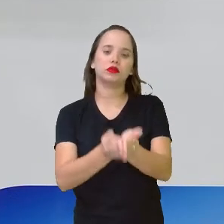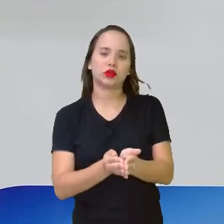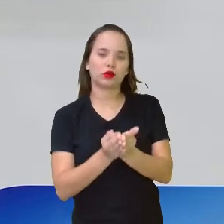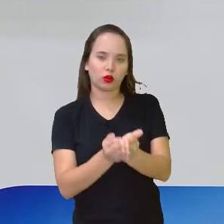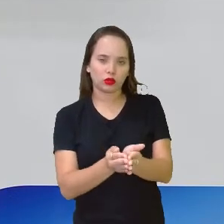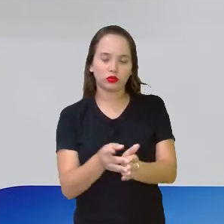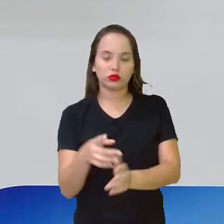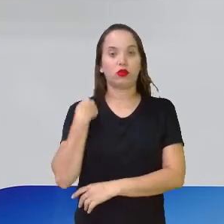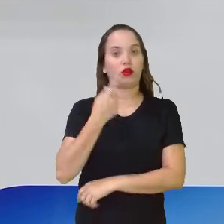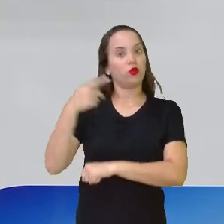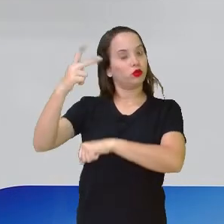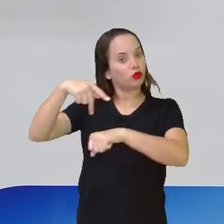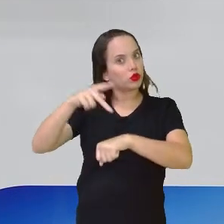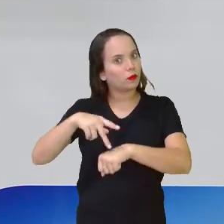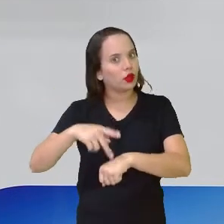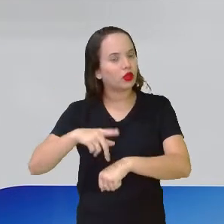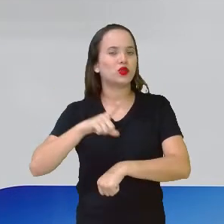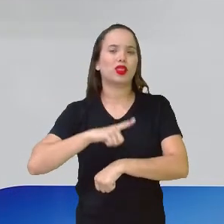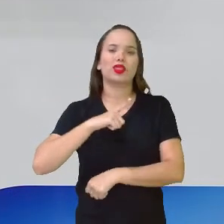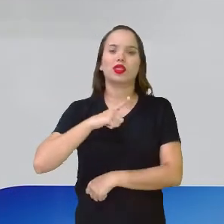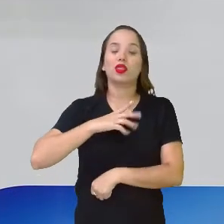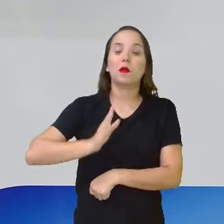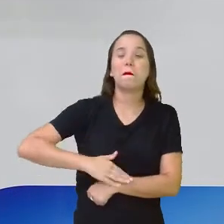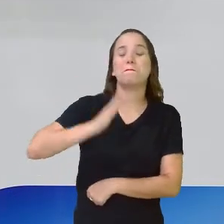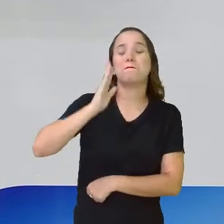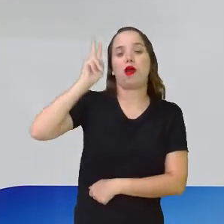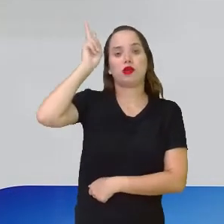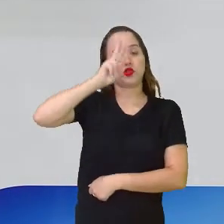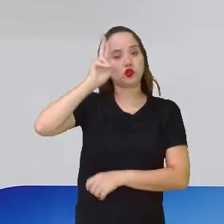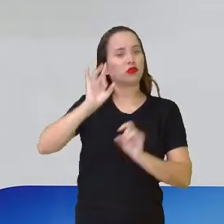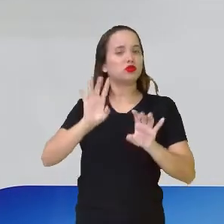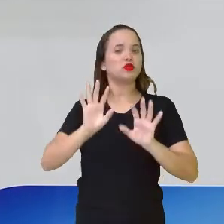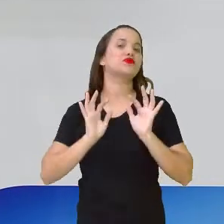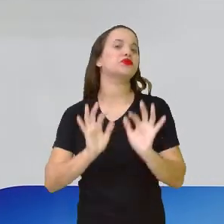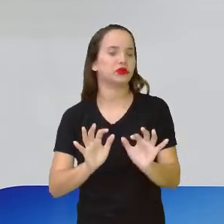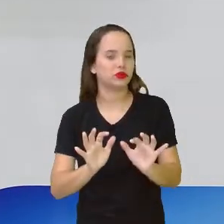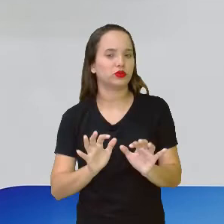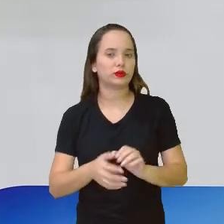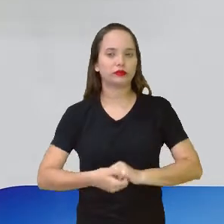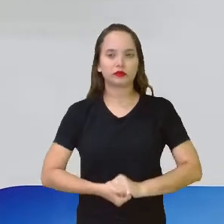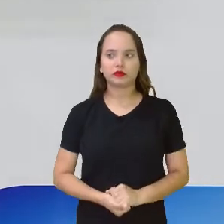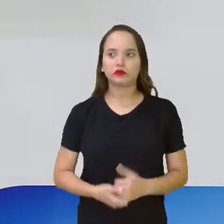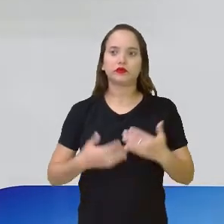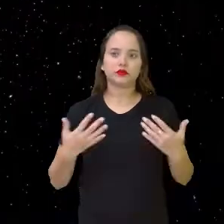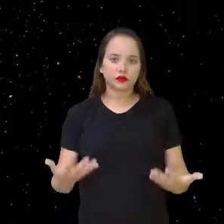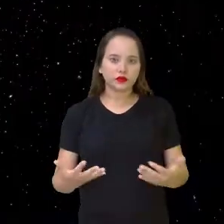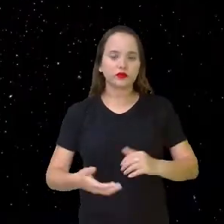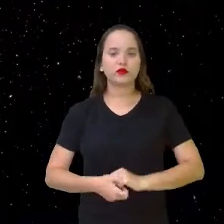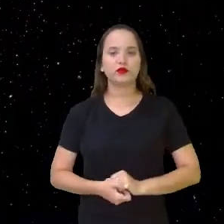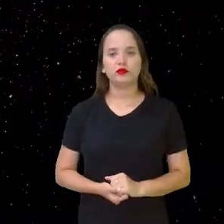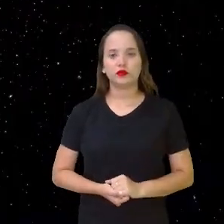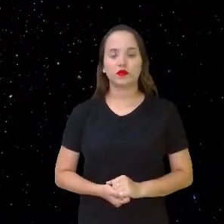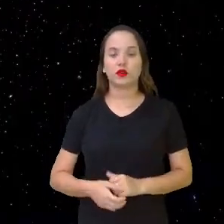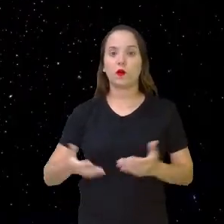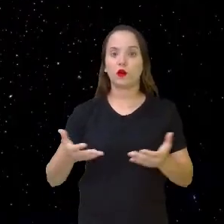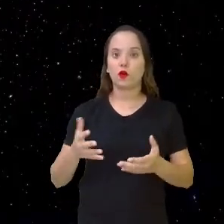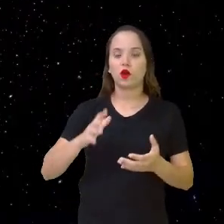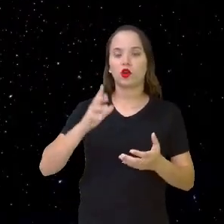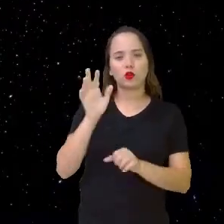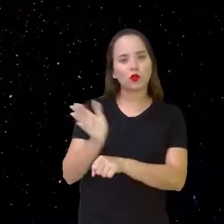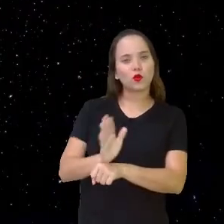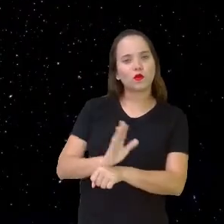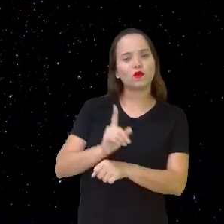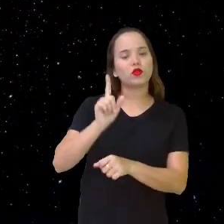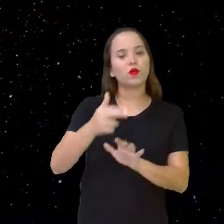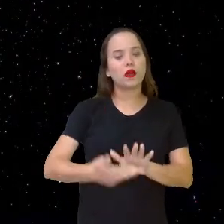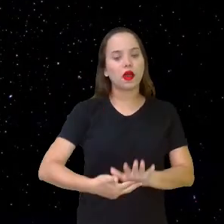o nosso país é formado muito e muito além do que essa colonização, tá? Esse videozinho a gente já vendo, ó, é uma representação do